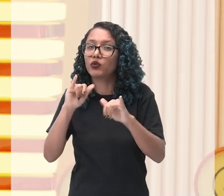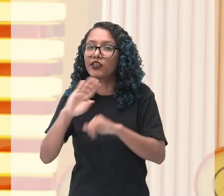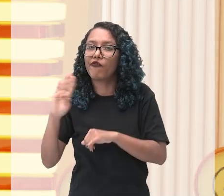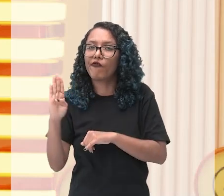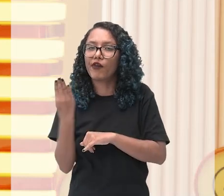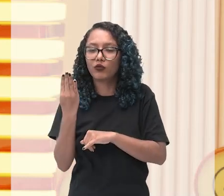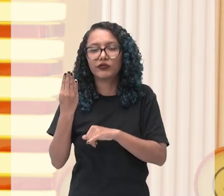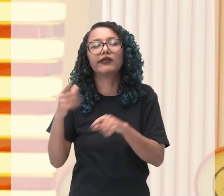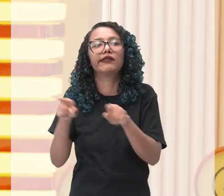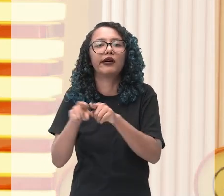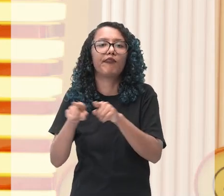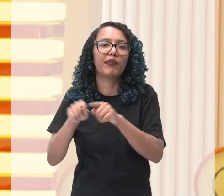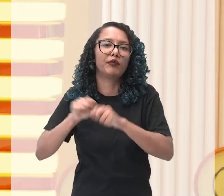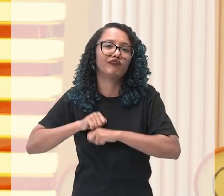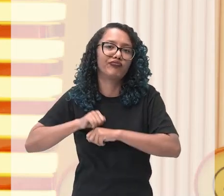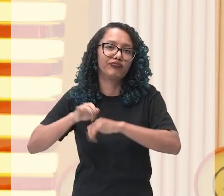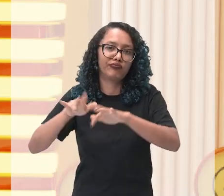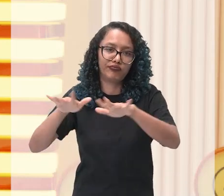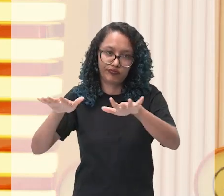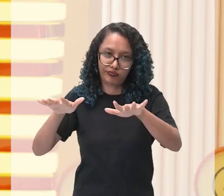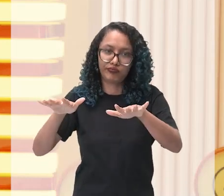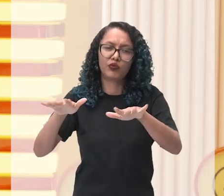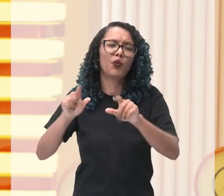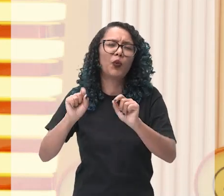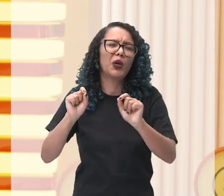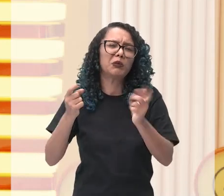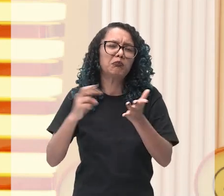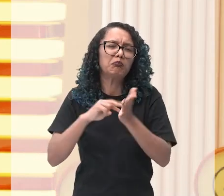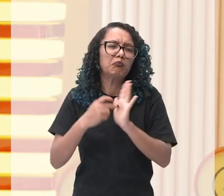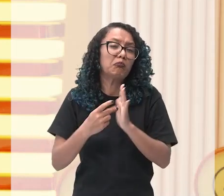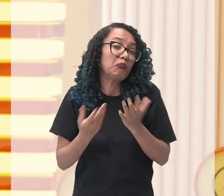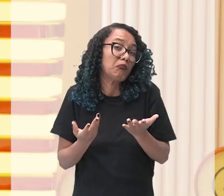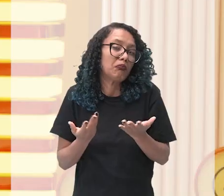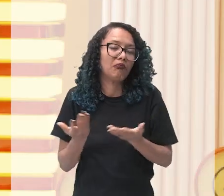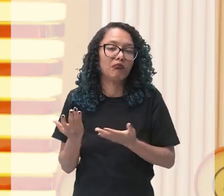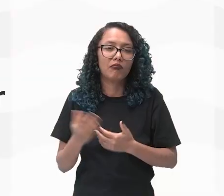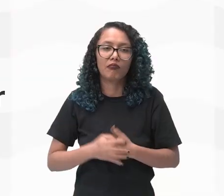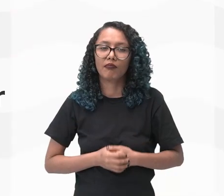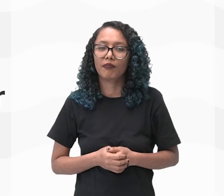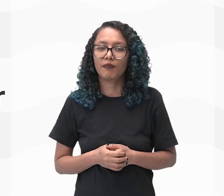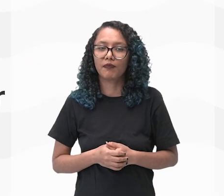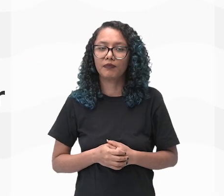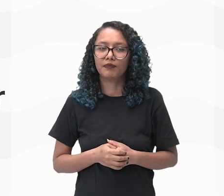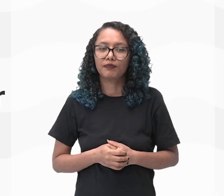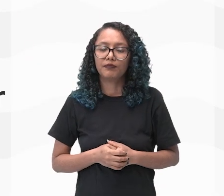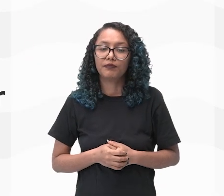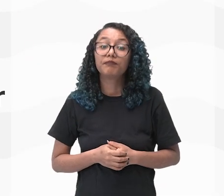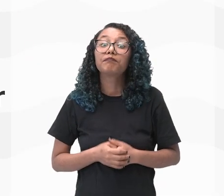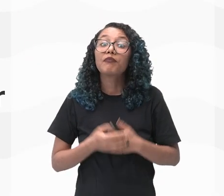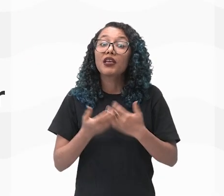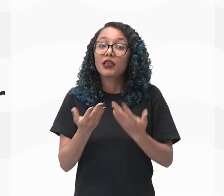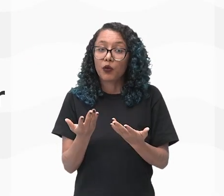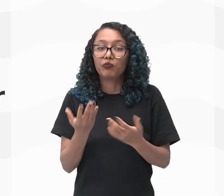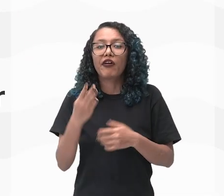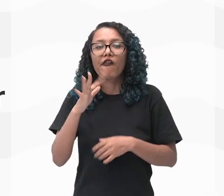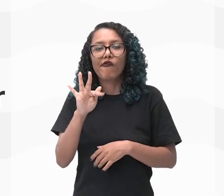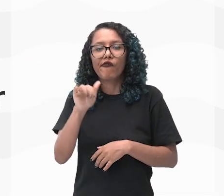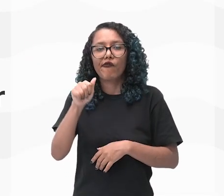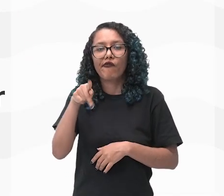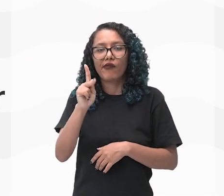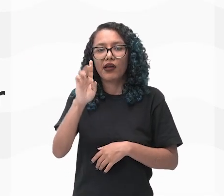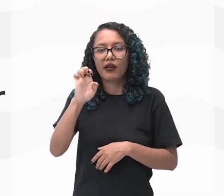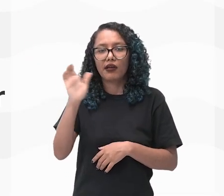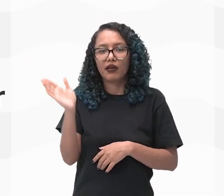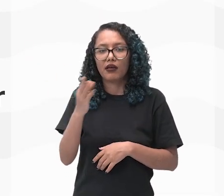ocorre também a disseminação das fake news. O que são as fake news? Fake news são notícias falsas